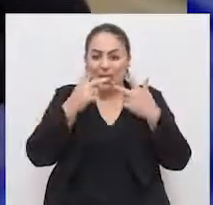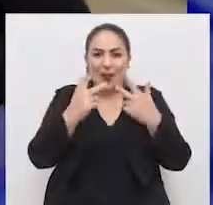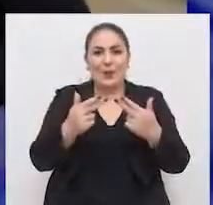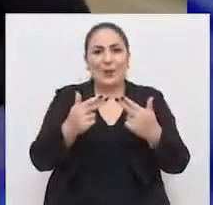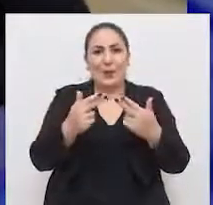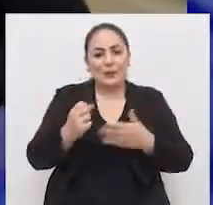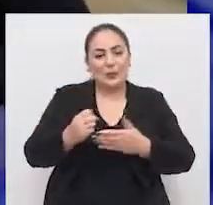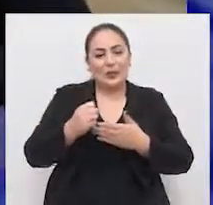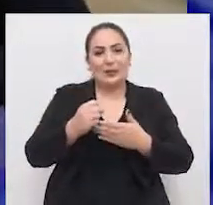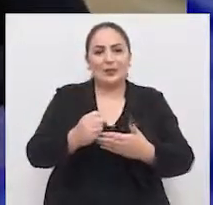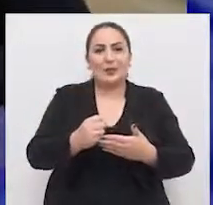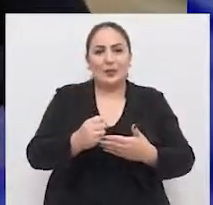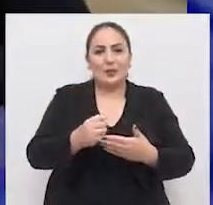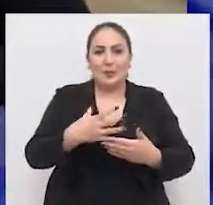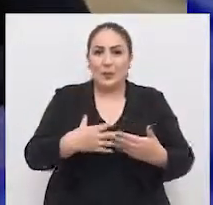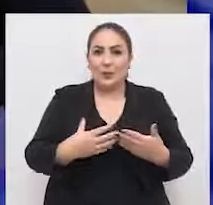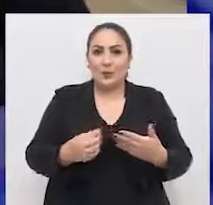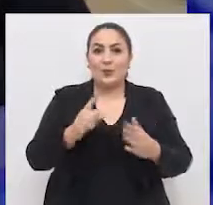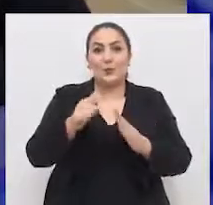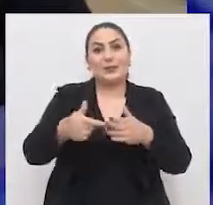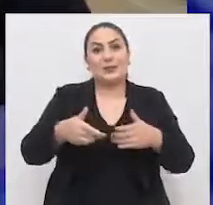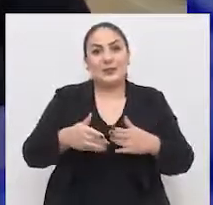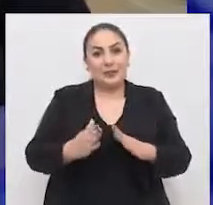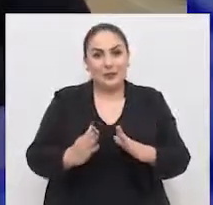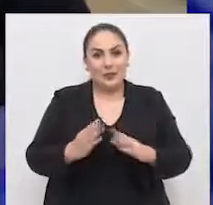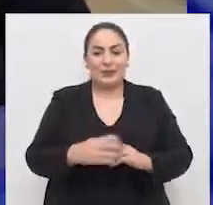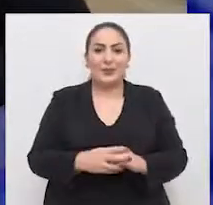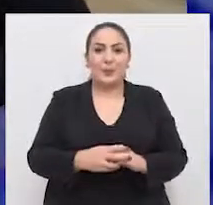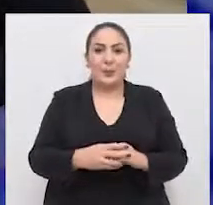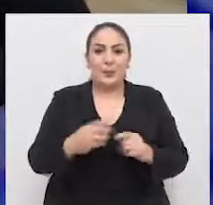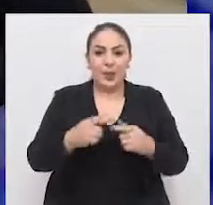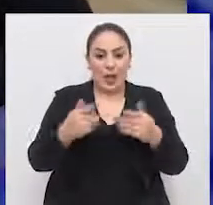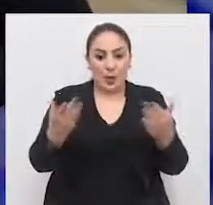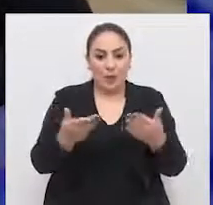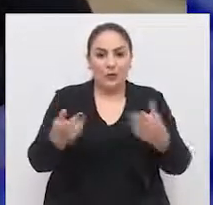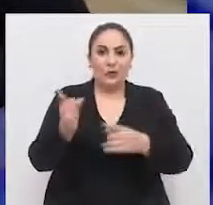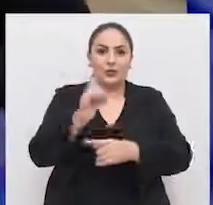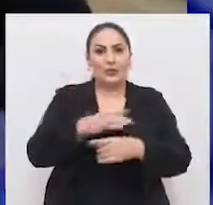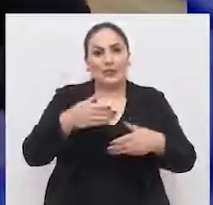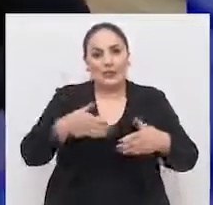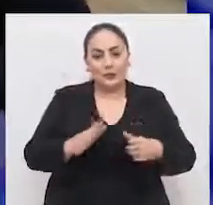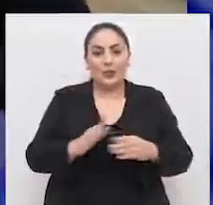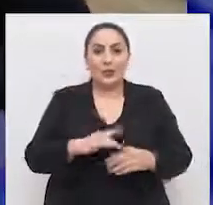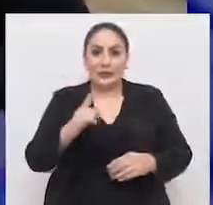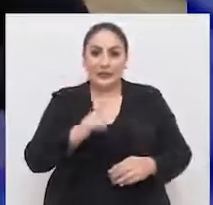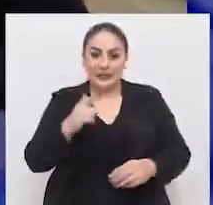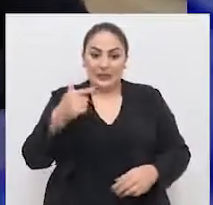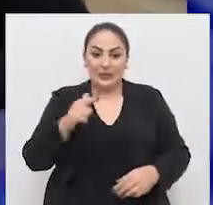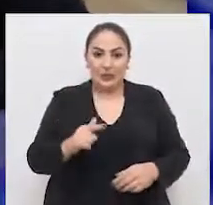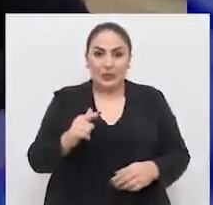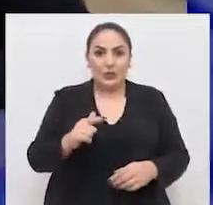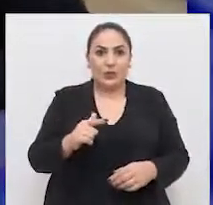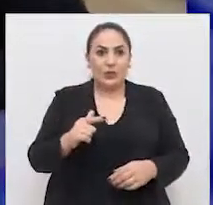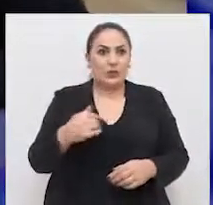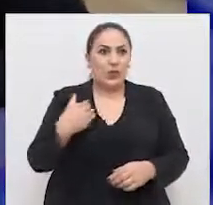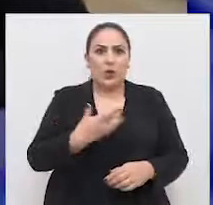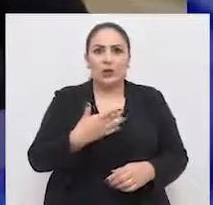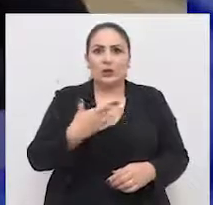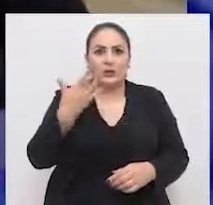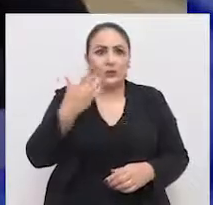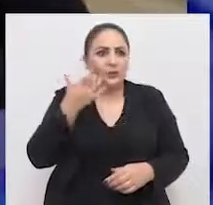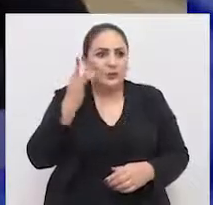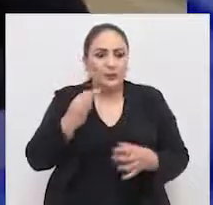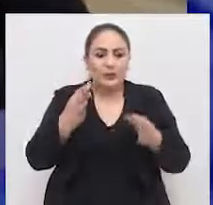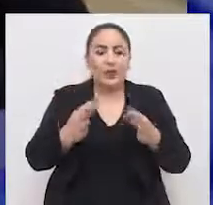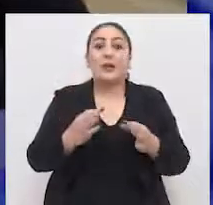eu estou indo para casa com ele depois de ter nascido, e para nós ele nasceu de acordo. Porque a gente ter ele, mas ao mesmo tempo a gente não tinha. Eu sabia que ele